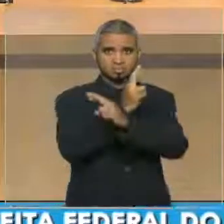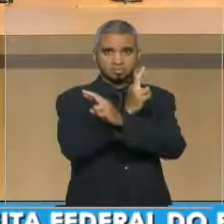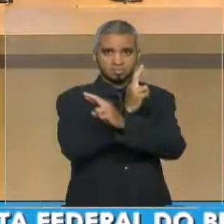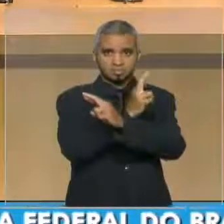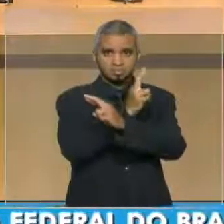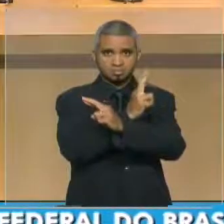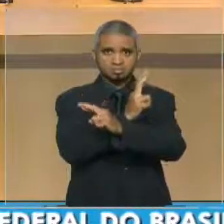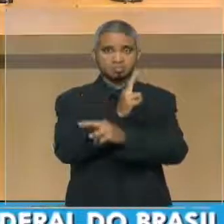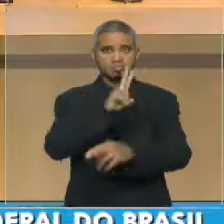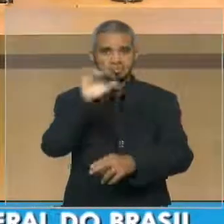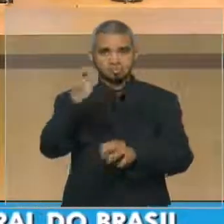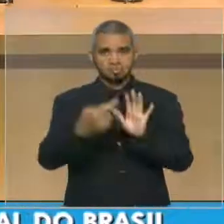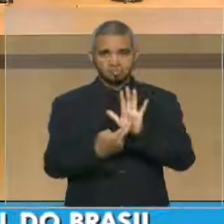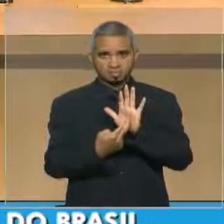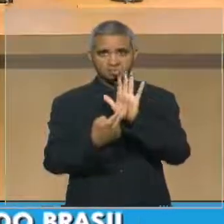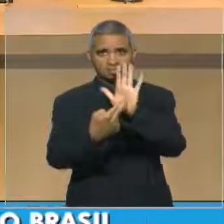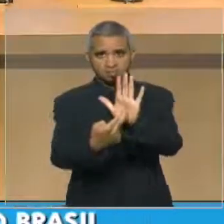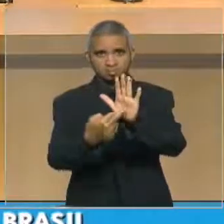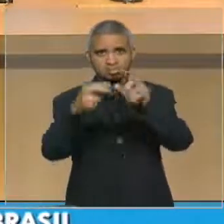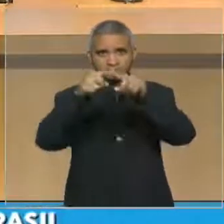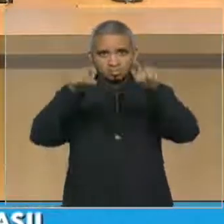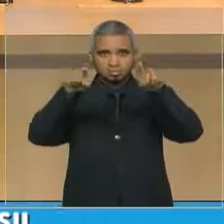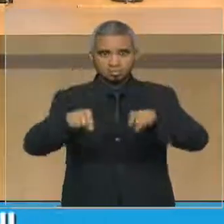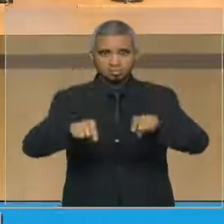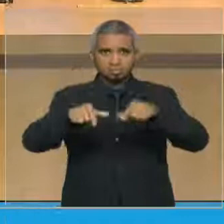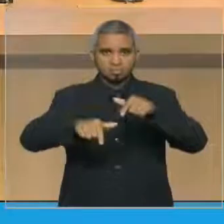em nome dos funcionários da instituição.